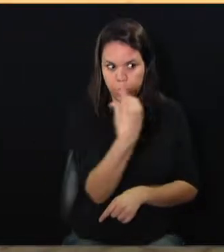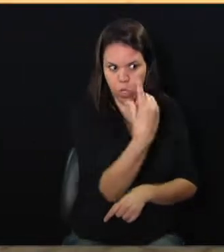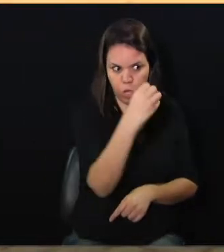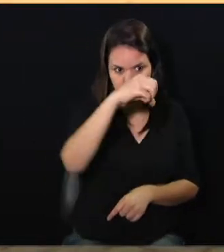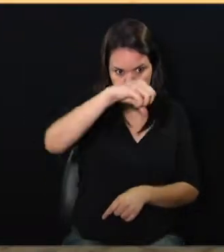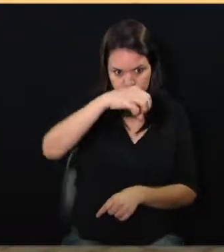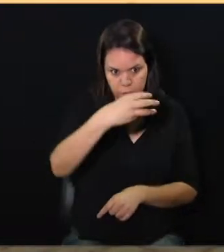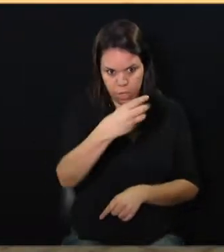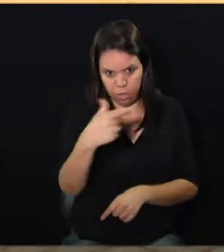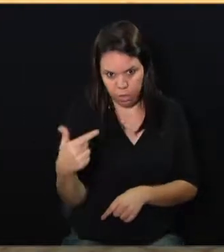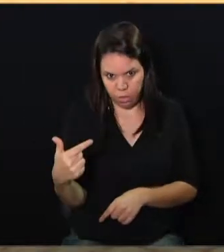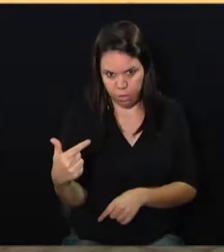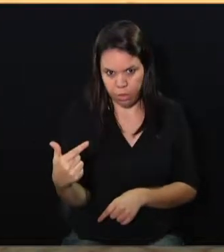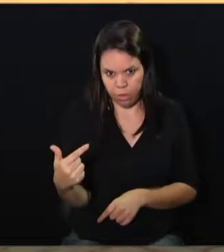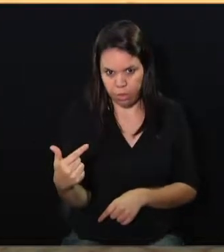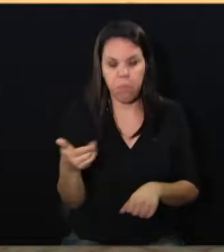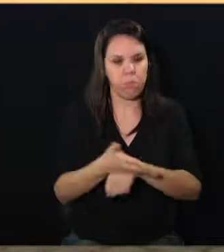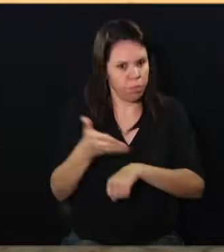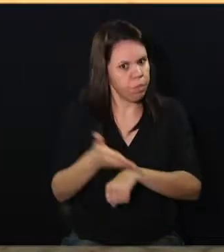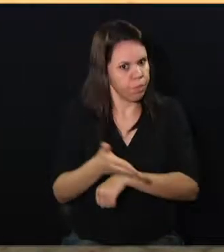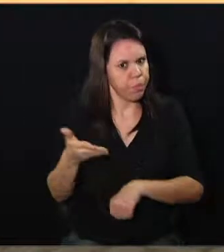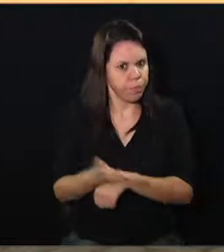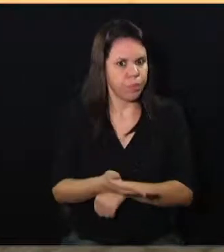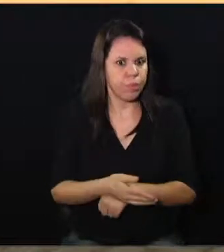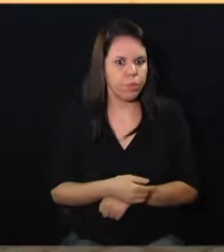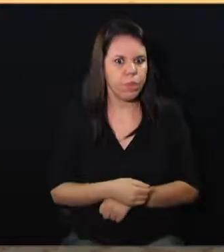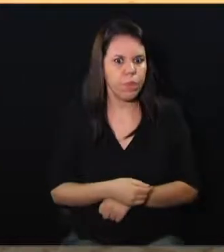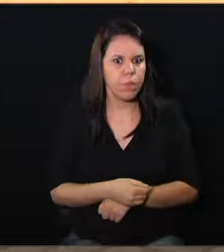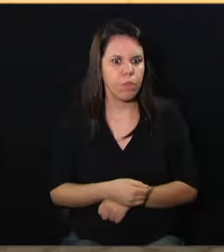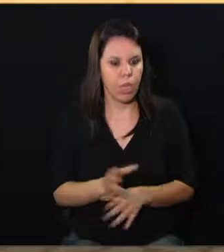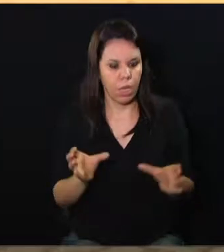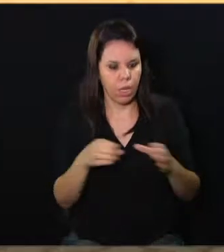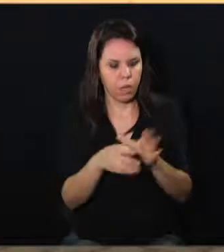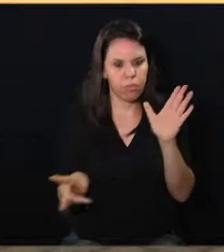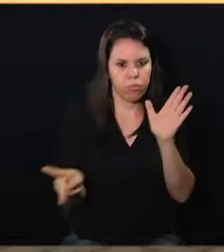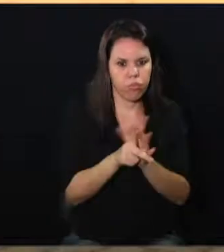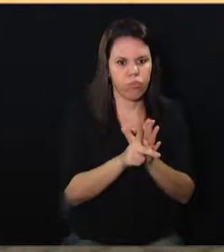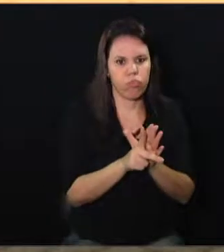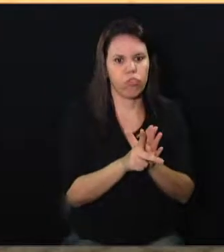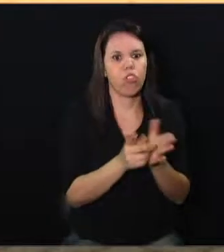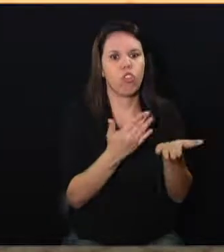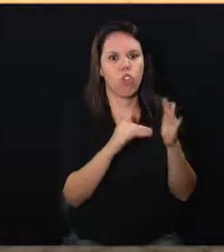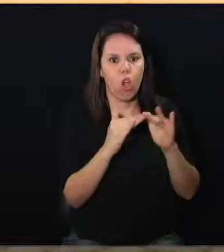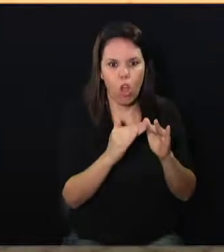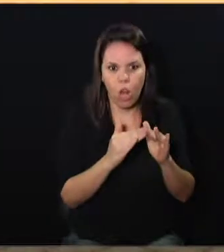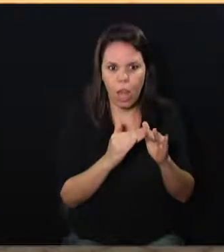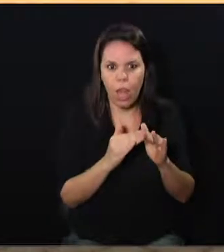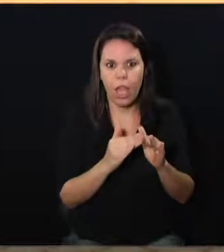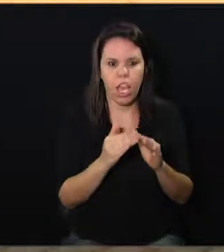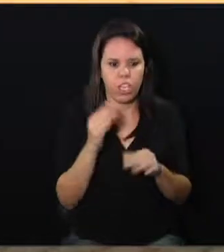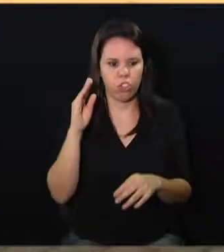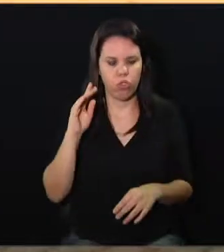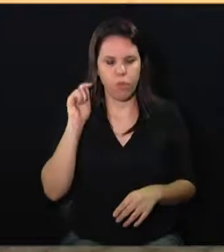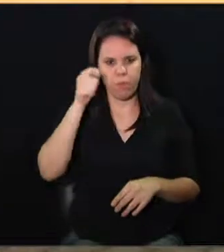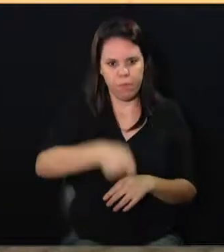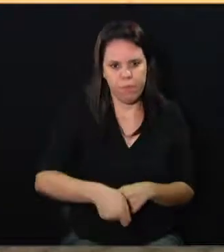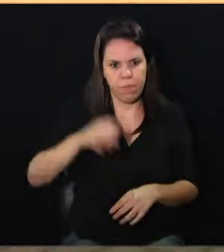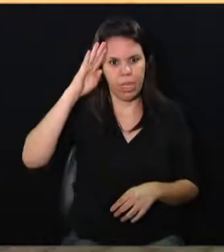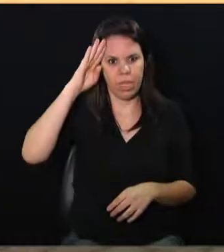1932, e ele participou porque ele fazia parte do Colégio Militar em Limeira. Então ele